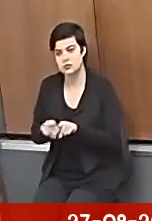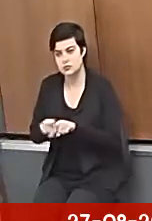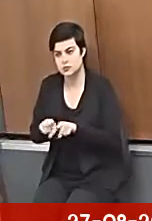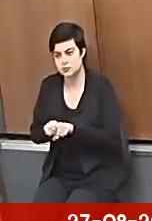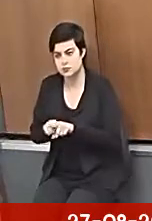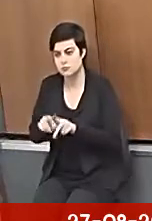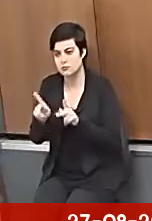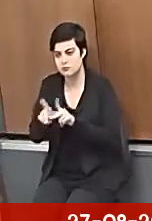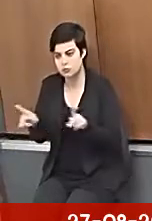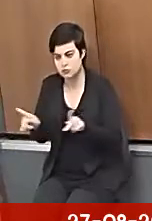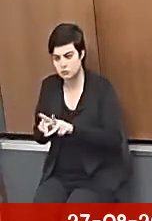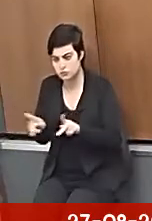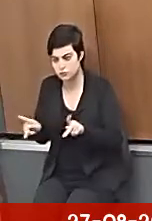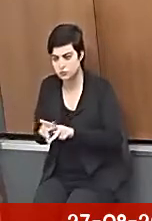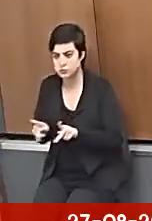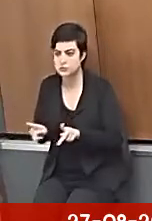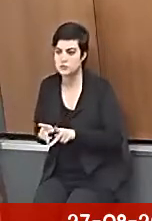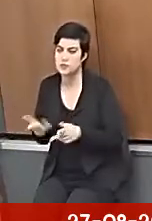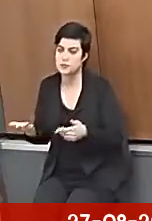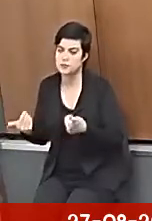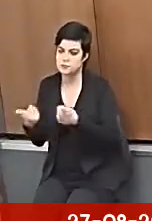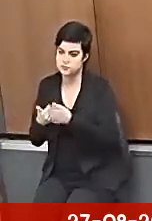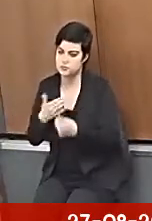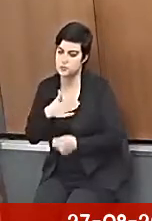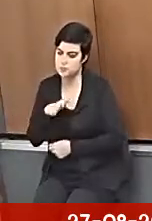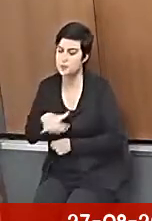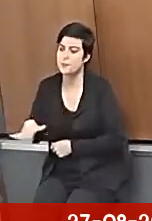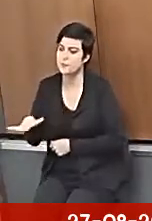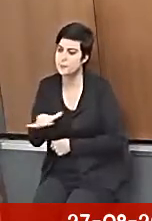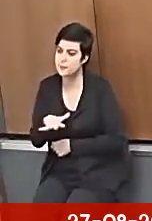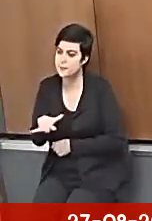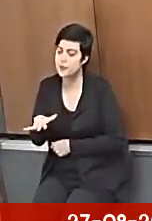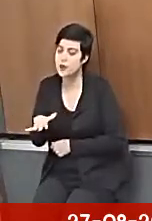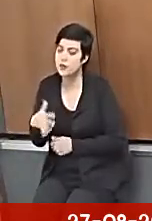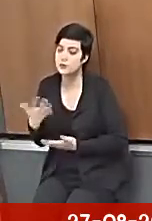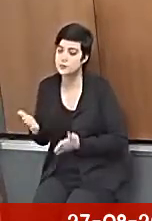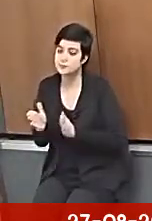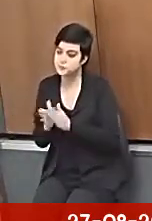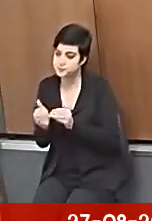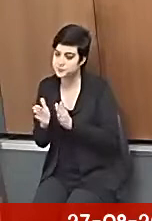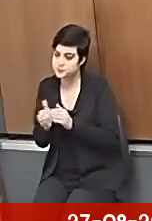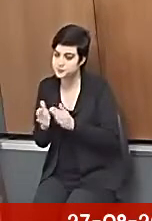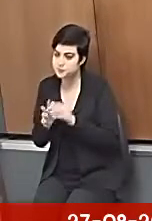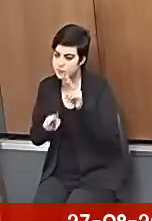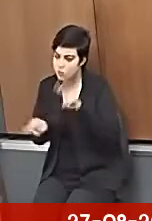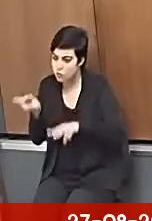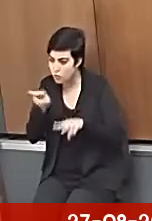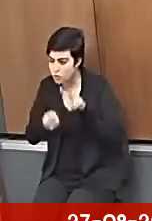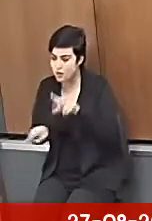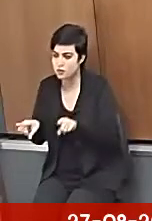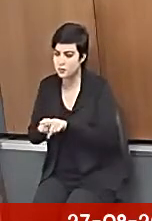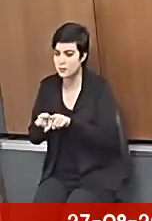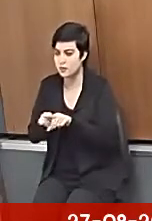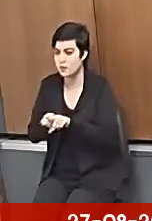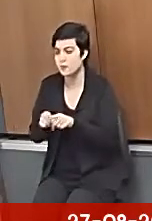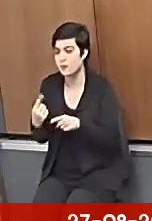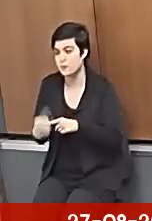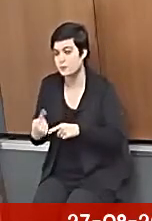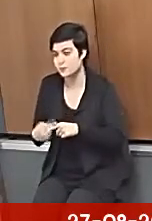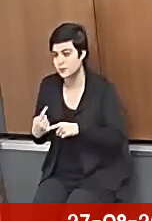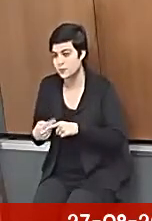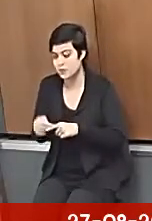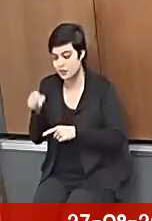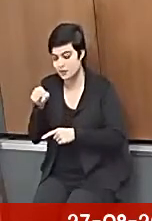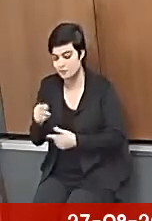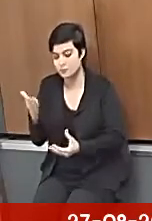professor lembrou que ela é nosso bairro serrano é reveja essa parte também só abriam cbi que o caso do